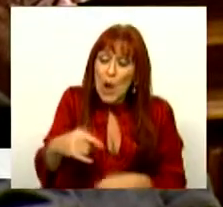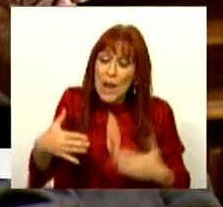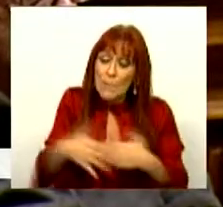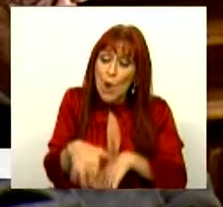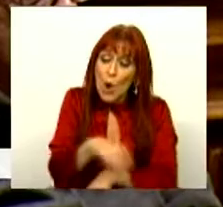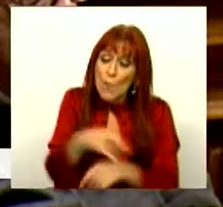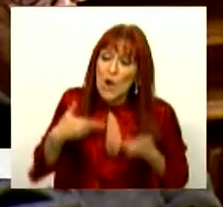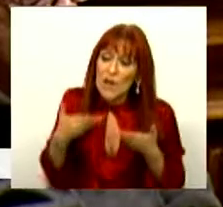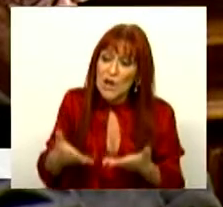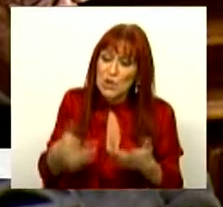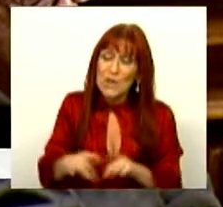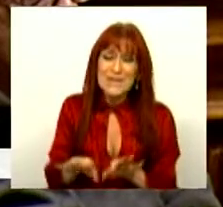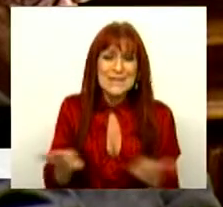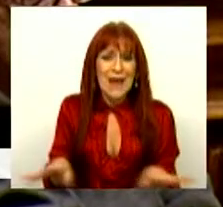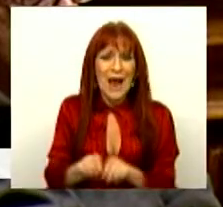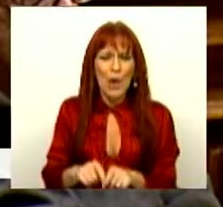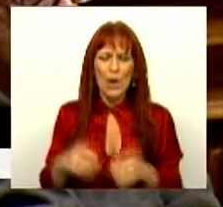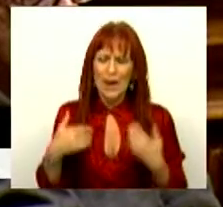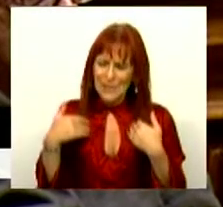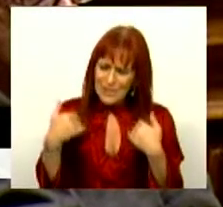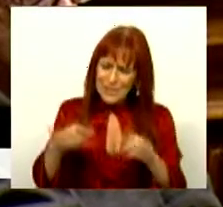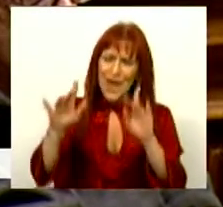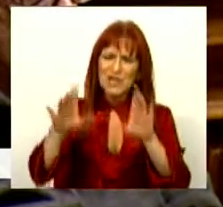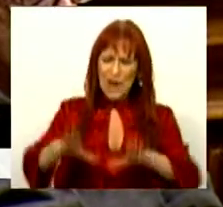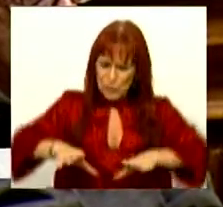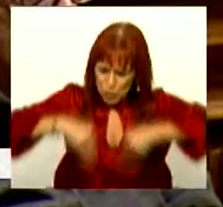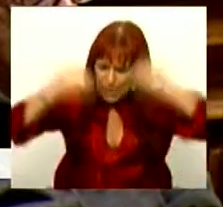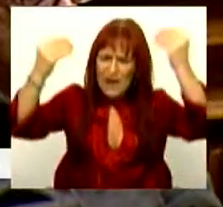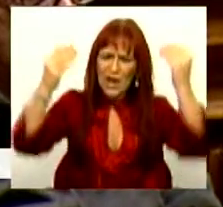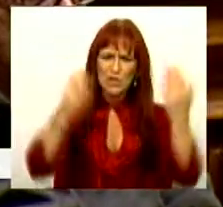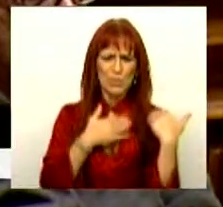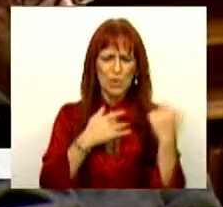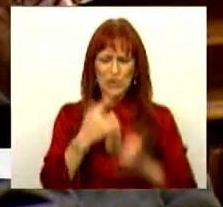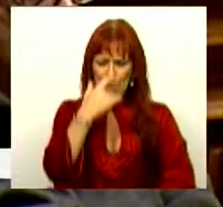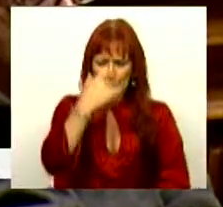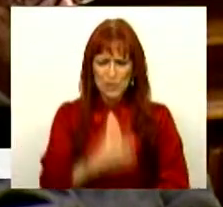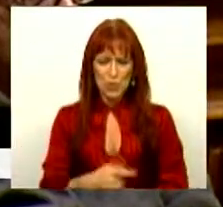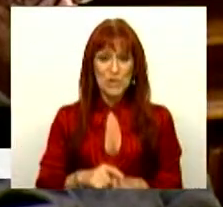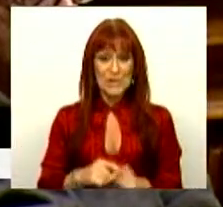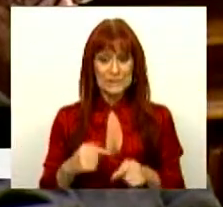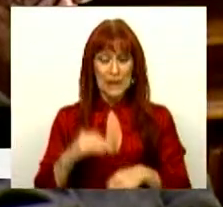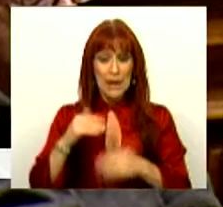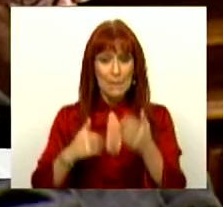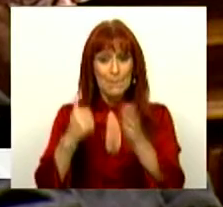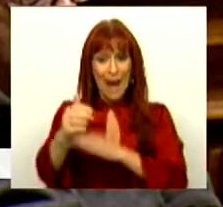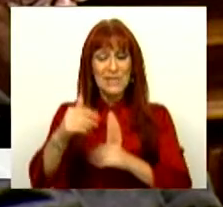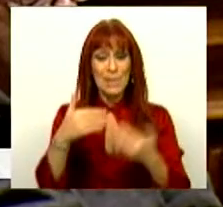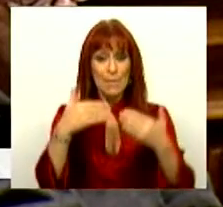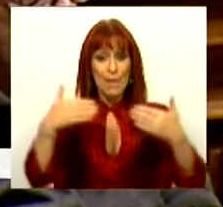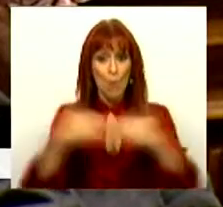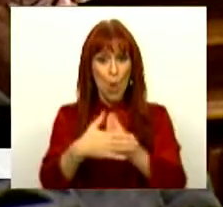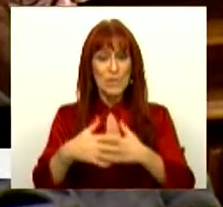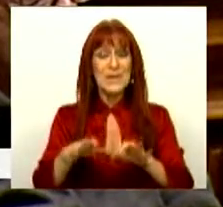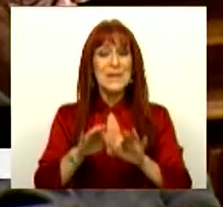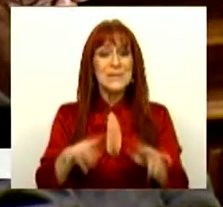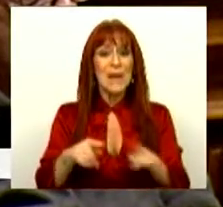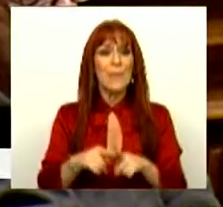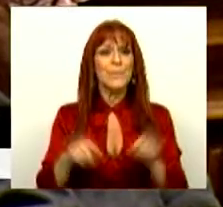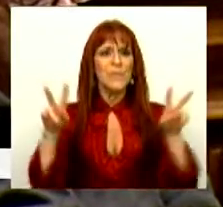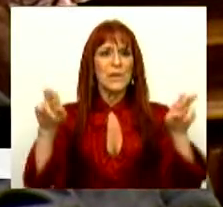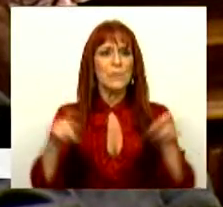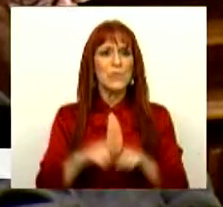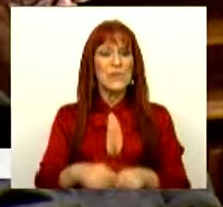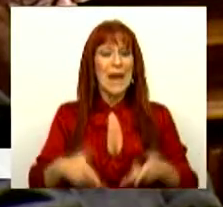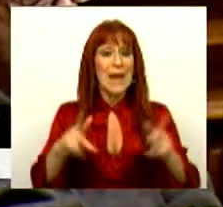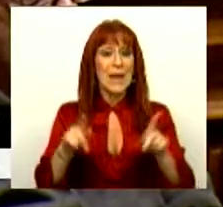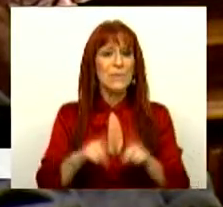eutanásia como forma de nos deixarem assumir uma responsabilidade pessoal na passagem para a morte. Küng cita, do